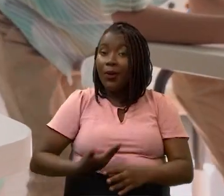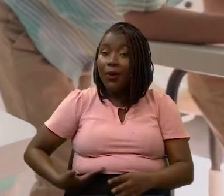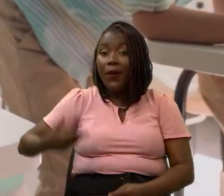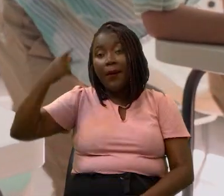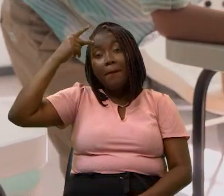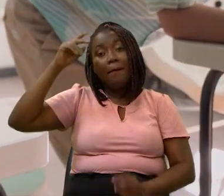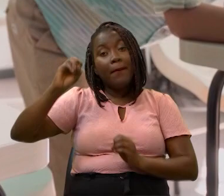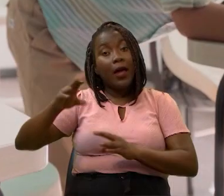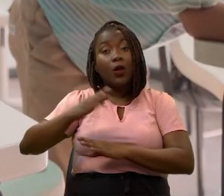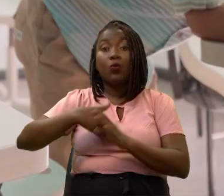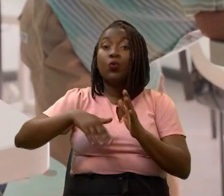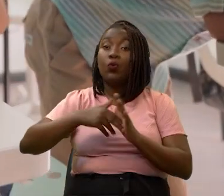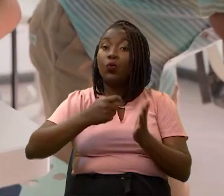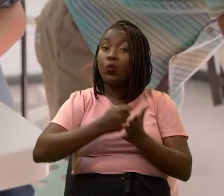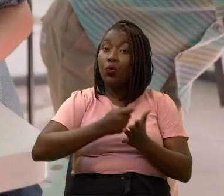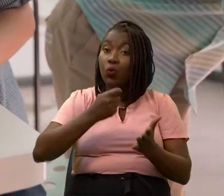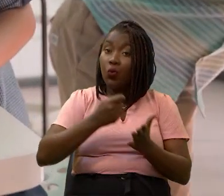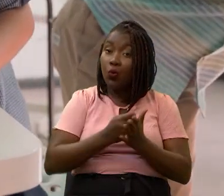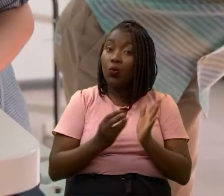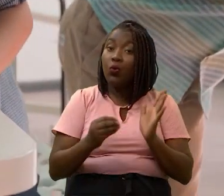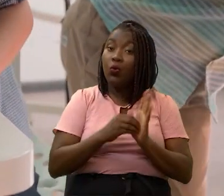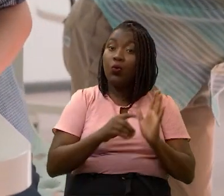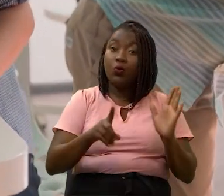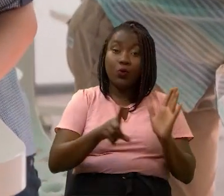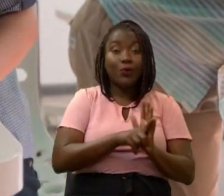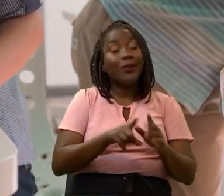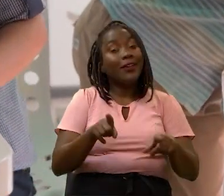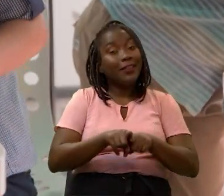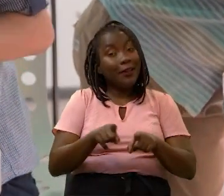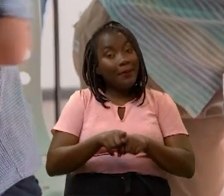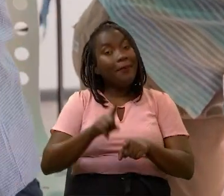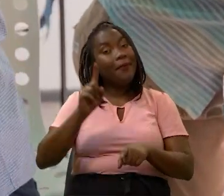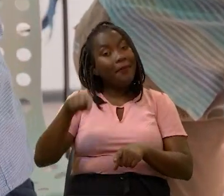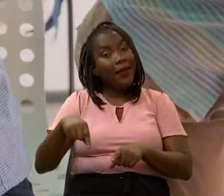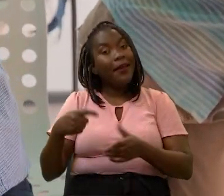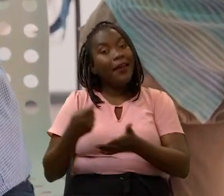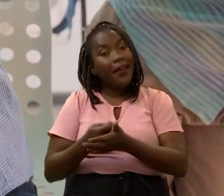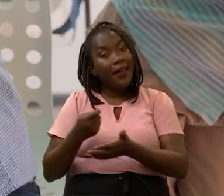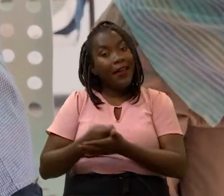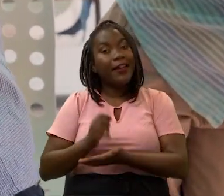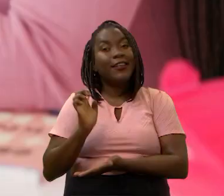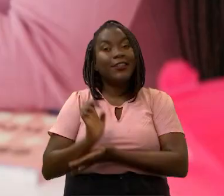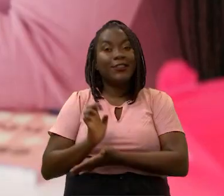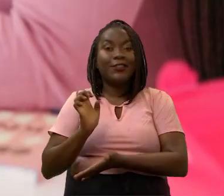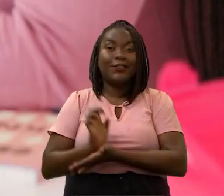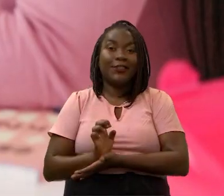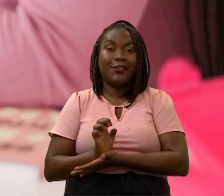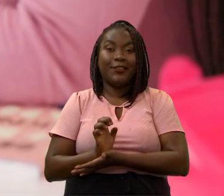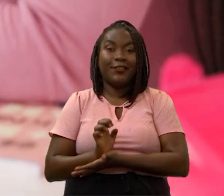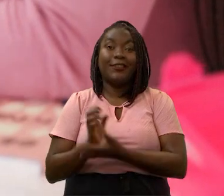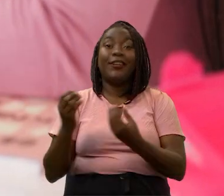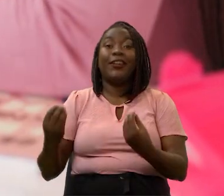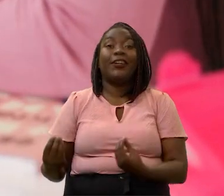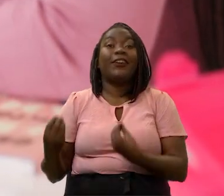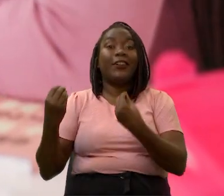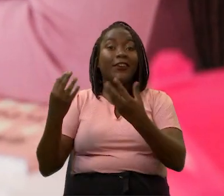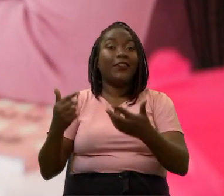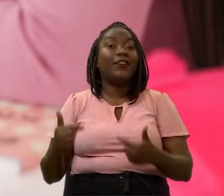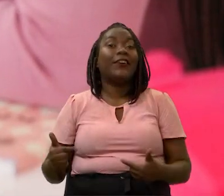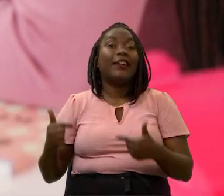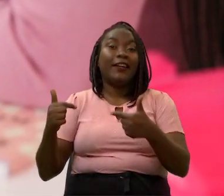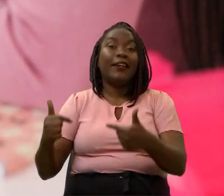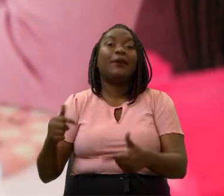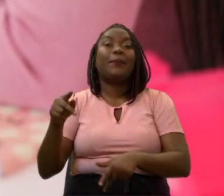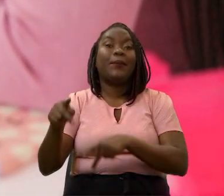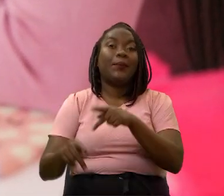para a educação, porque tudo aquilo que é obrigatório, previsto por lei, também há uma obrigatoriedade do Estado no